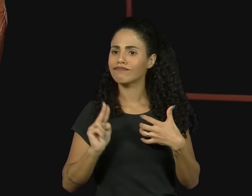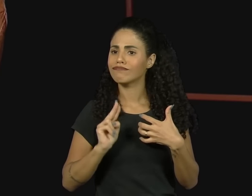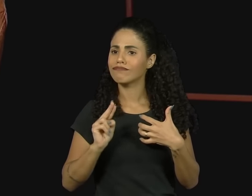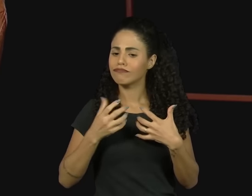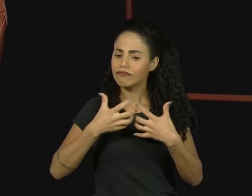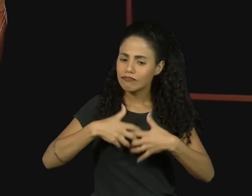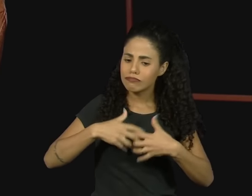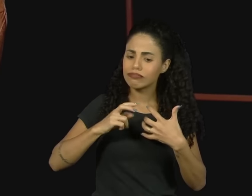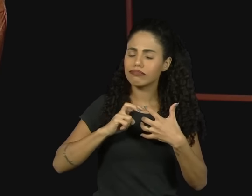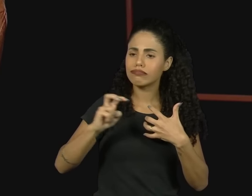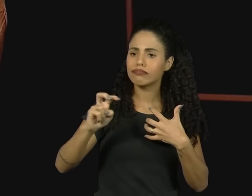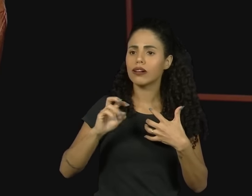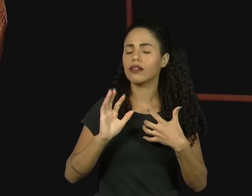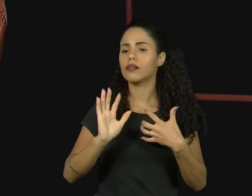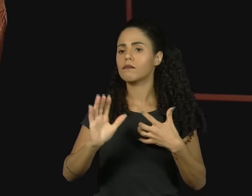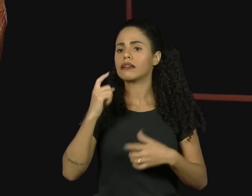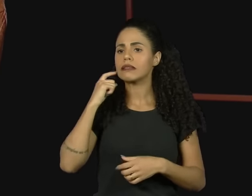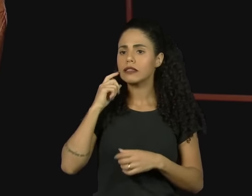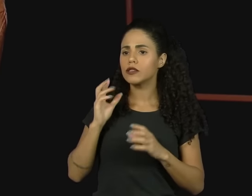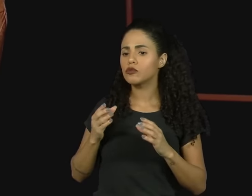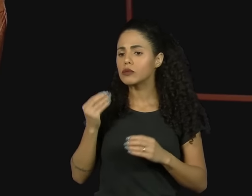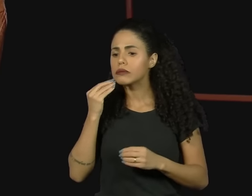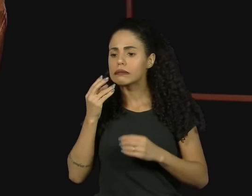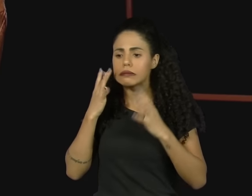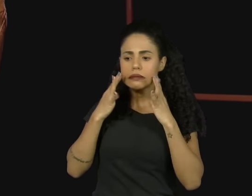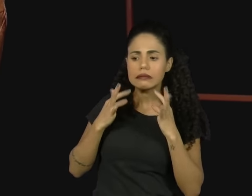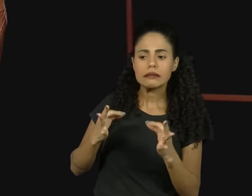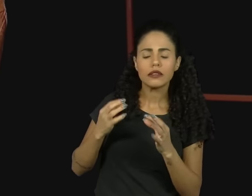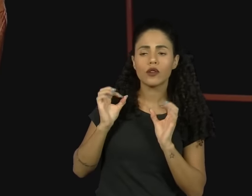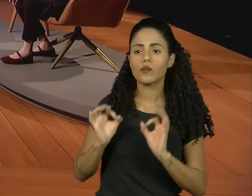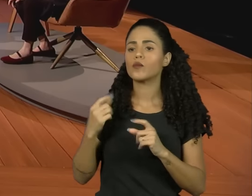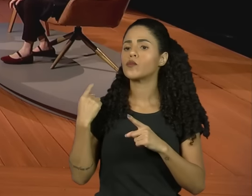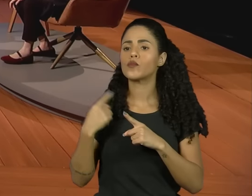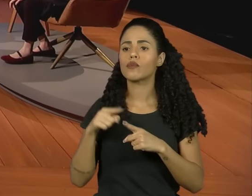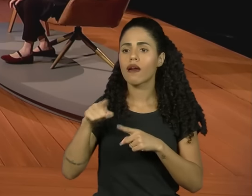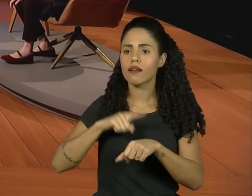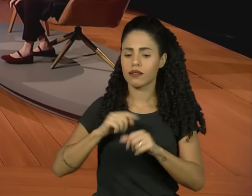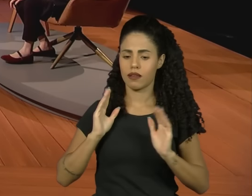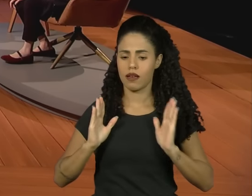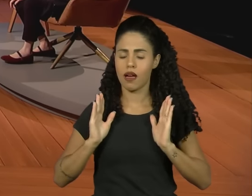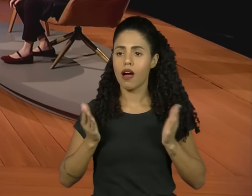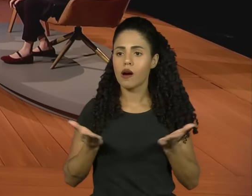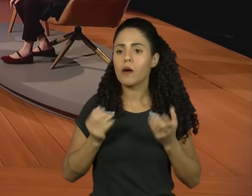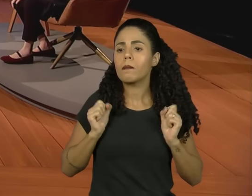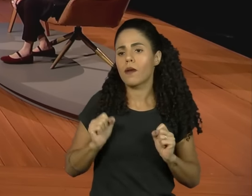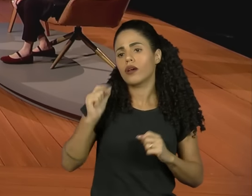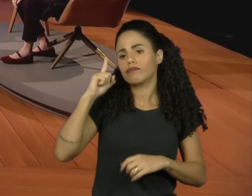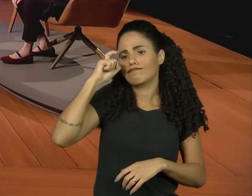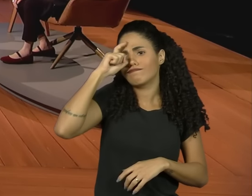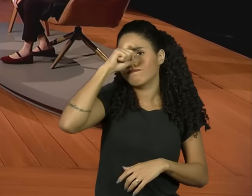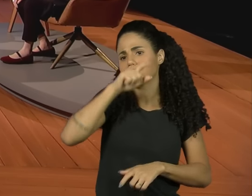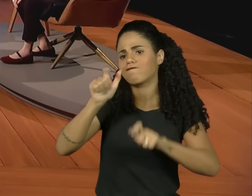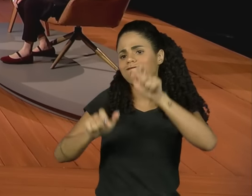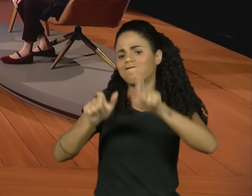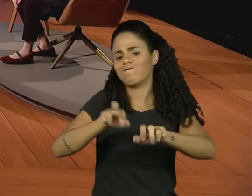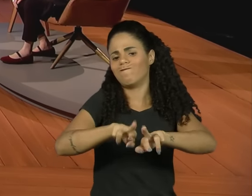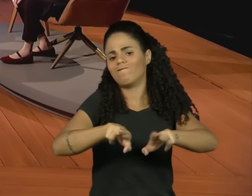mais. Mas eu estou super atenta, porque eu acho que esses momentos podem ser difíceis para muita gente, mas